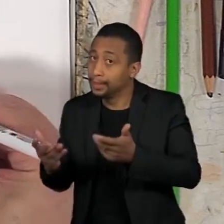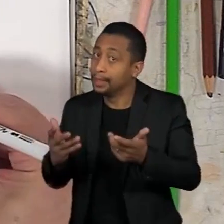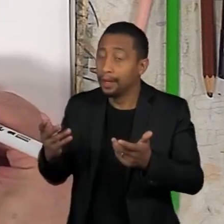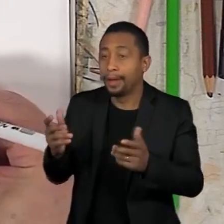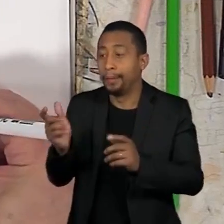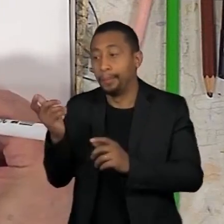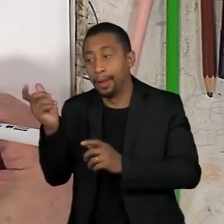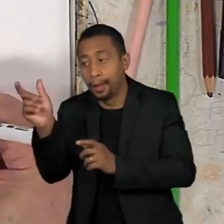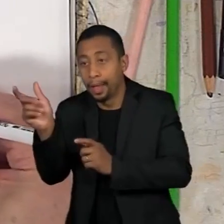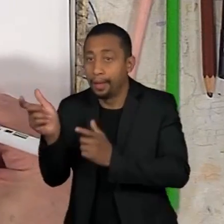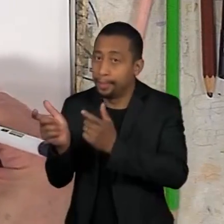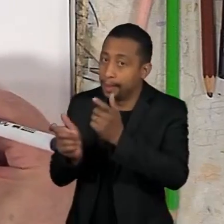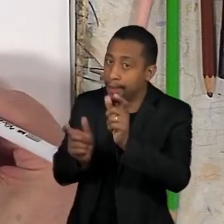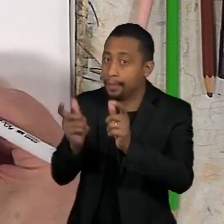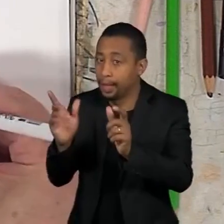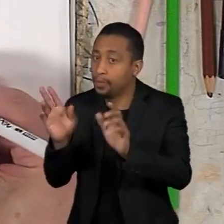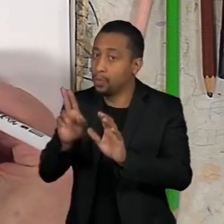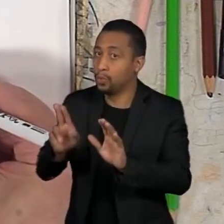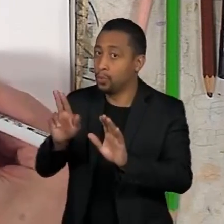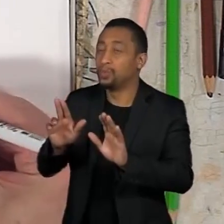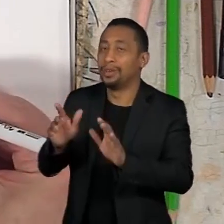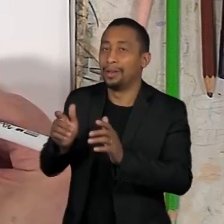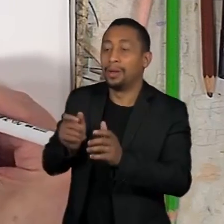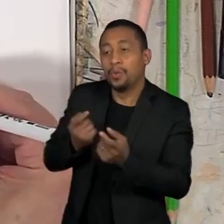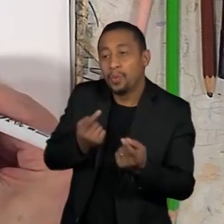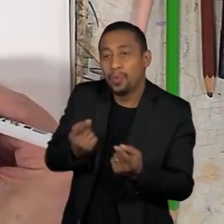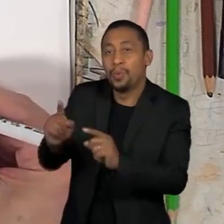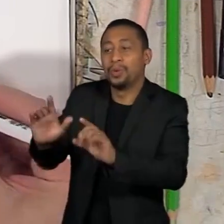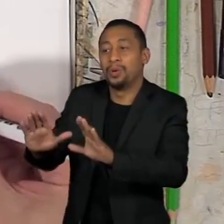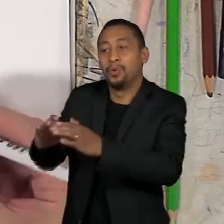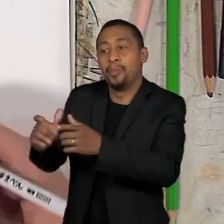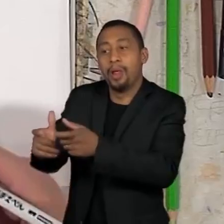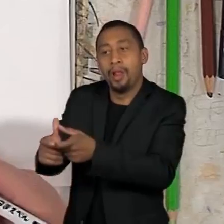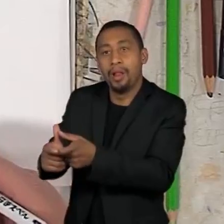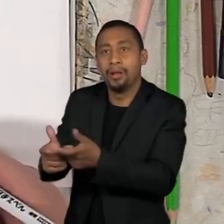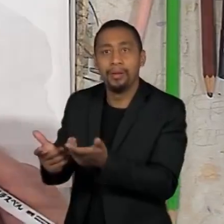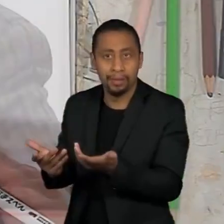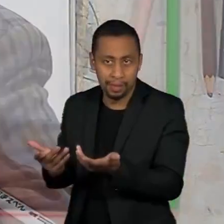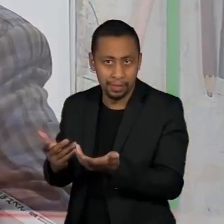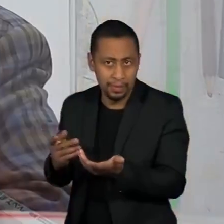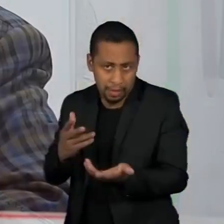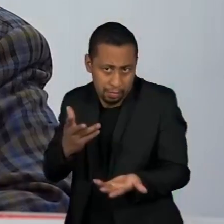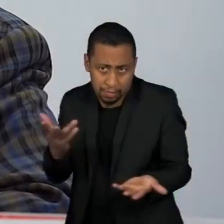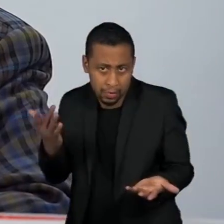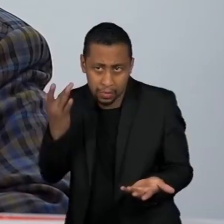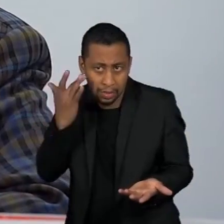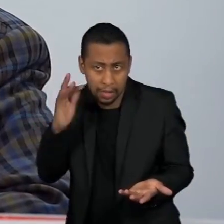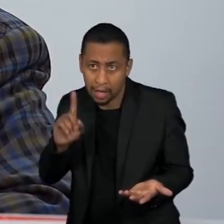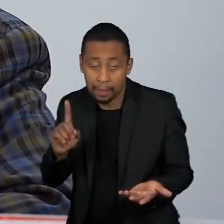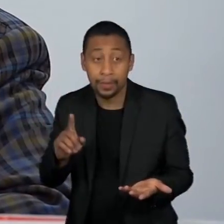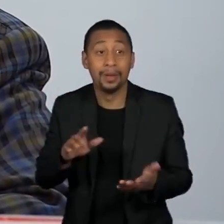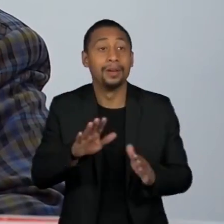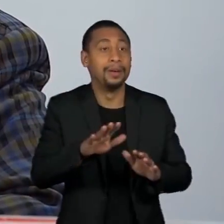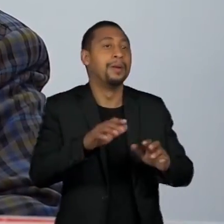minoritários enfim que Alguns falam enfim outros a gente precisa